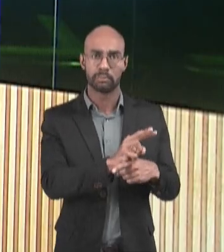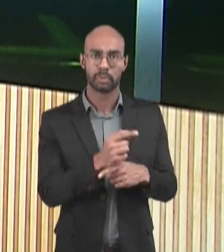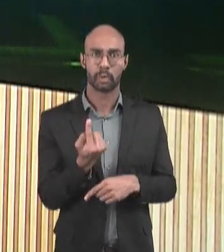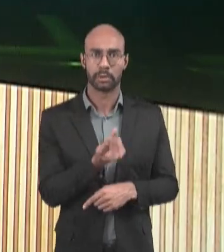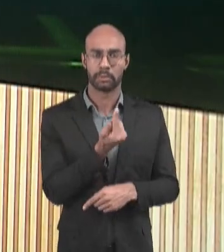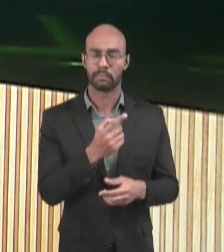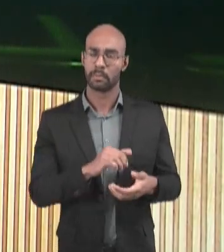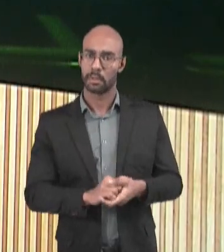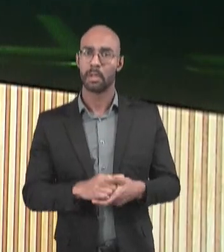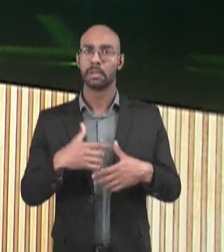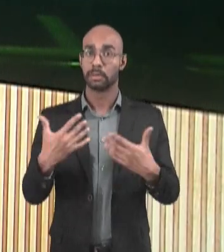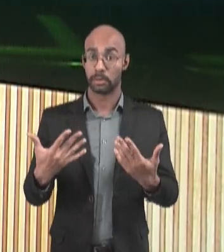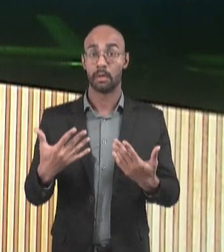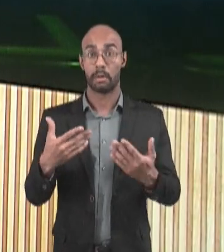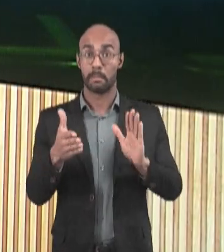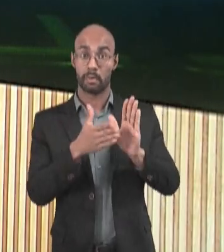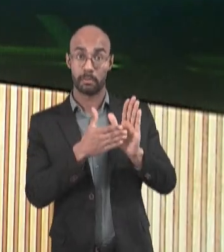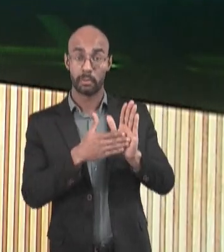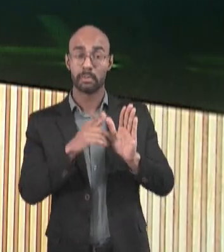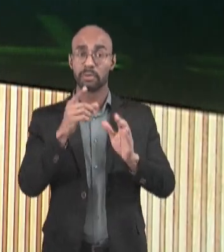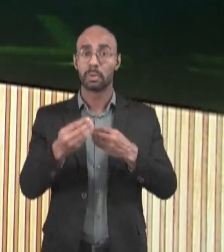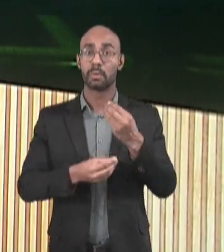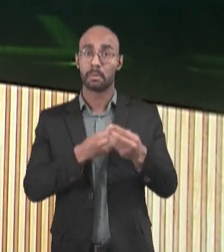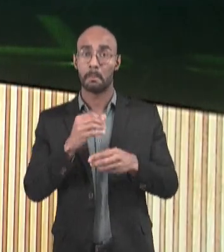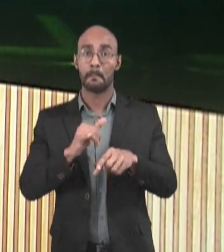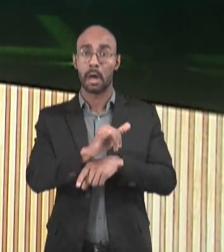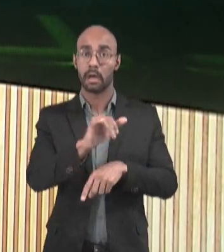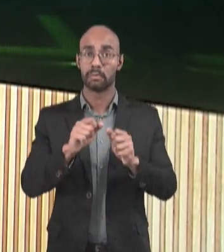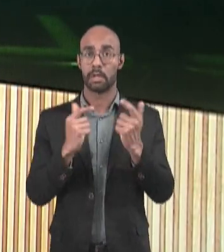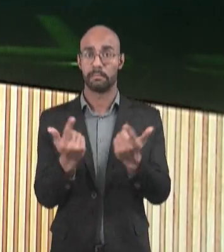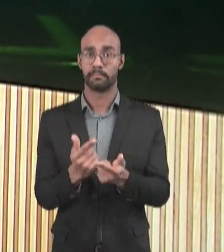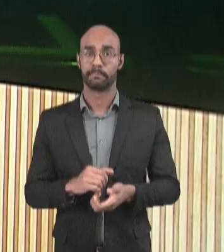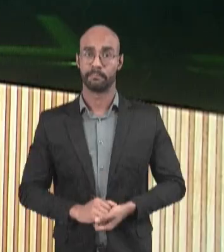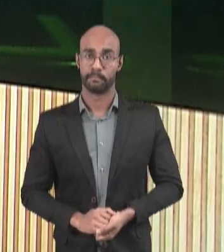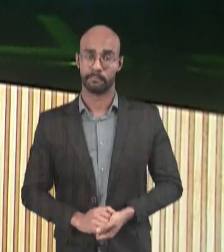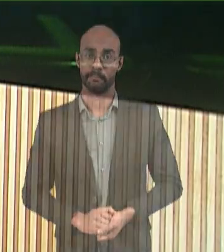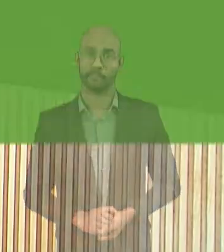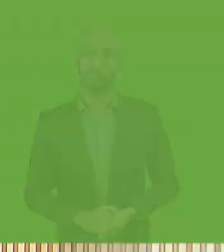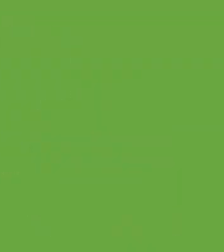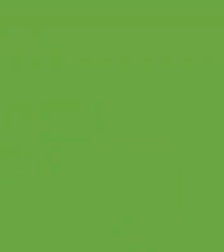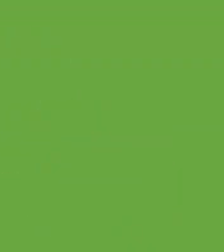do deputado, esse decreto invade a competência do legislativo.